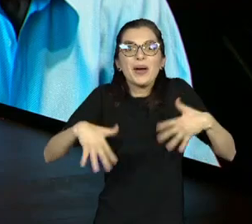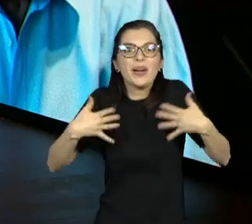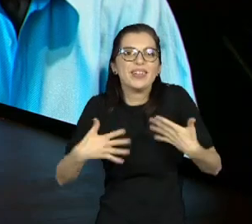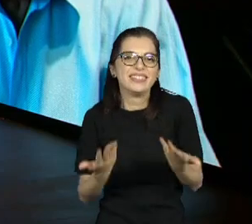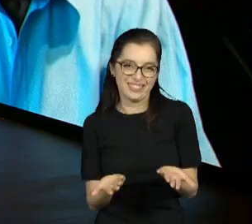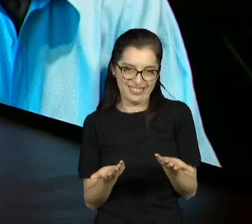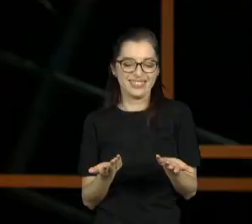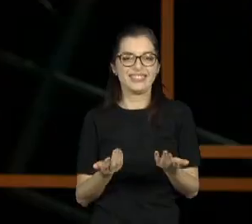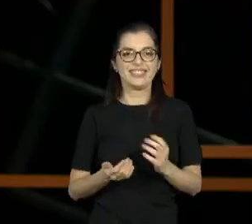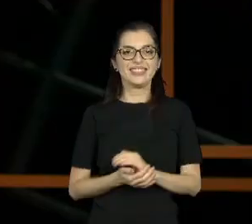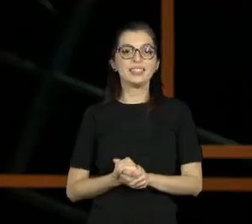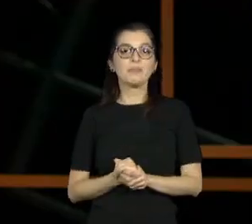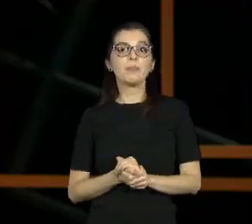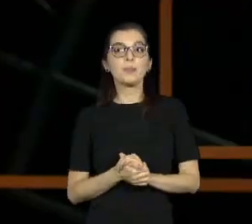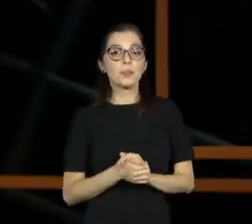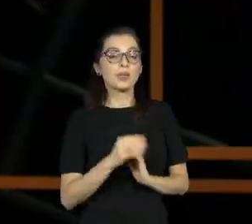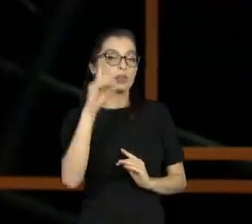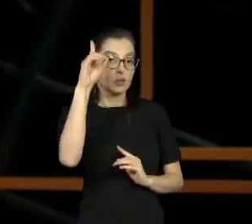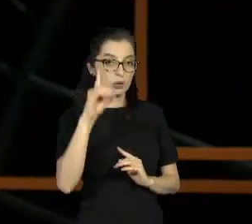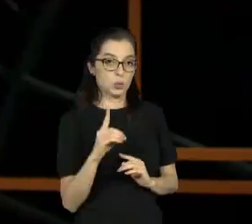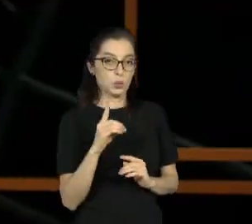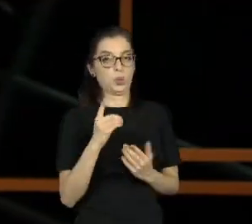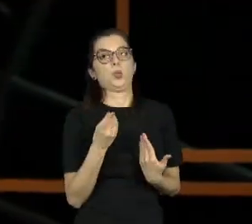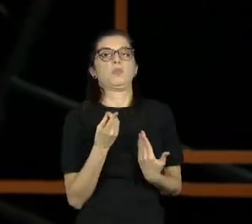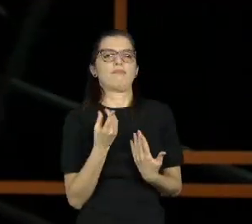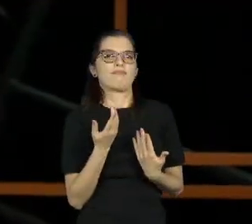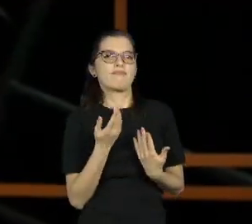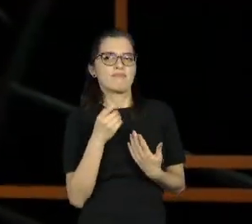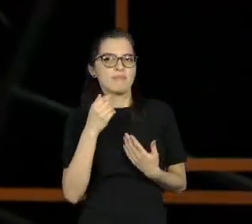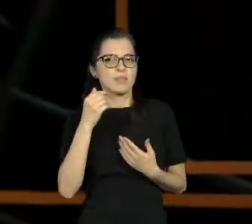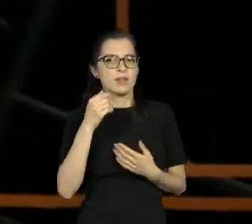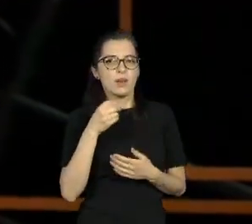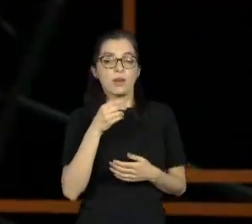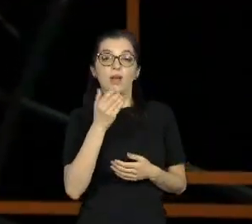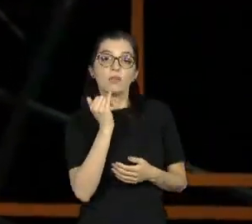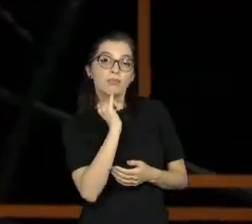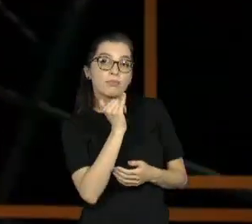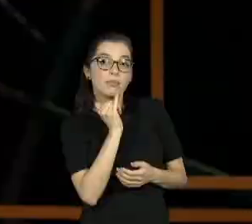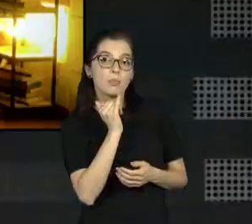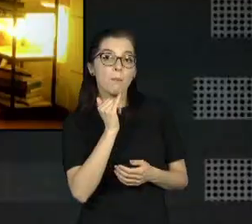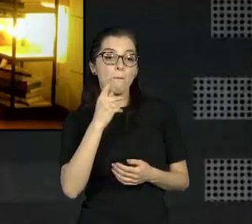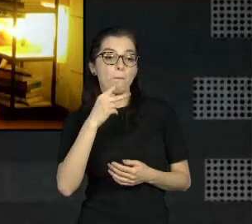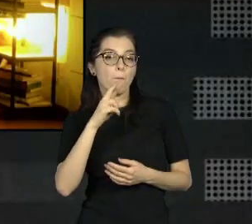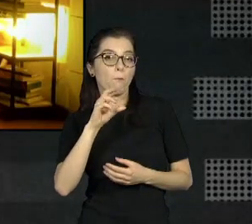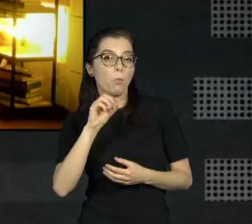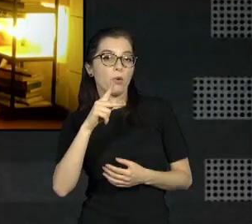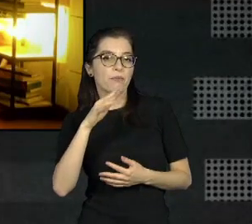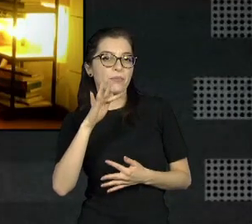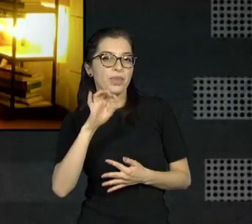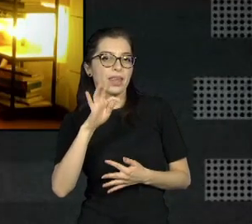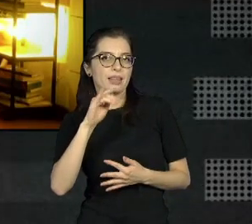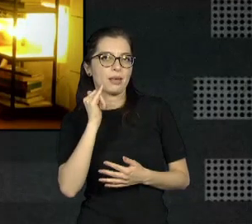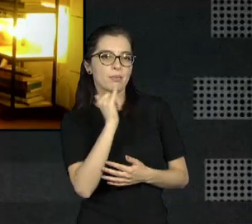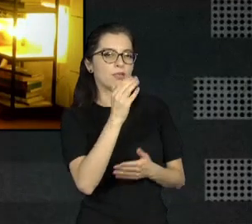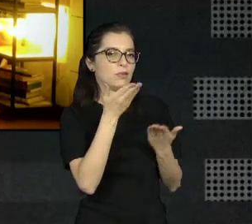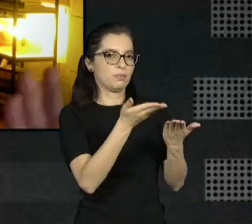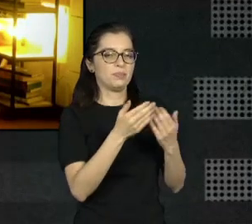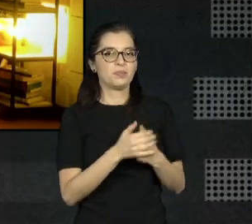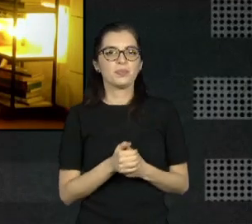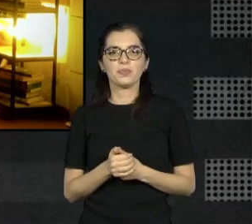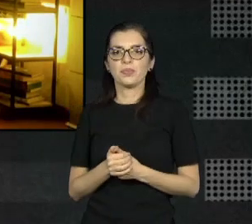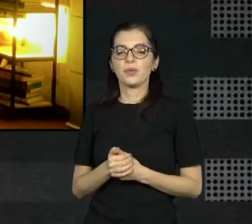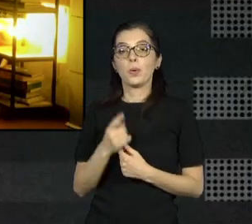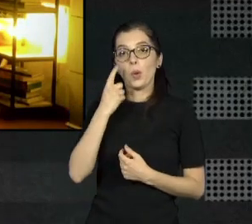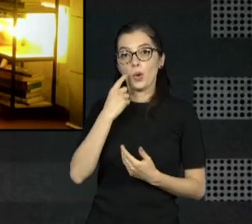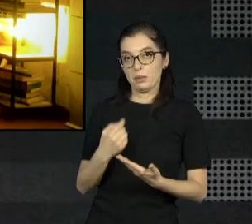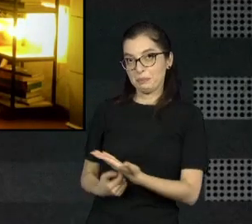O diretor mágico, o profeta, também mandou uma mensagem para você. Maurício de Souza é o maior contador